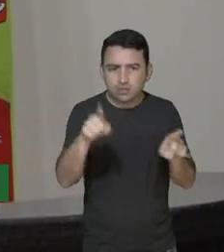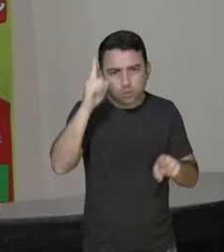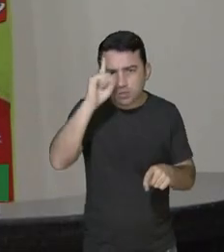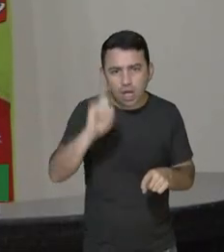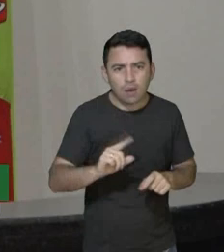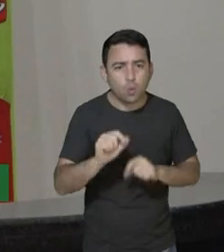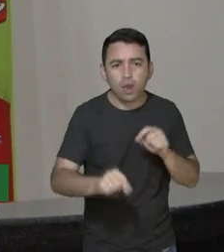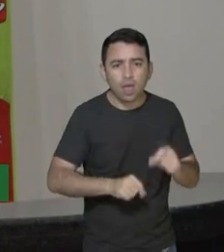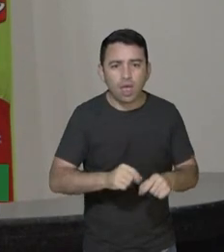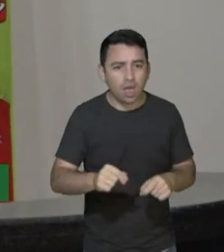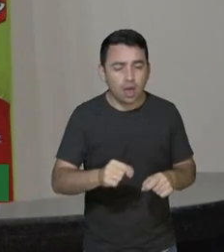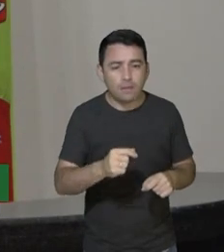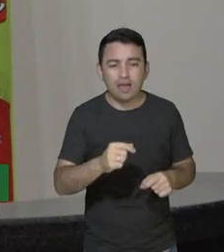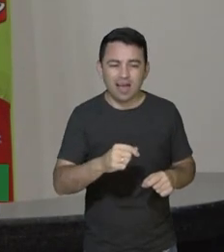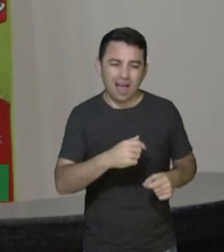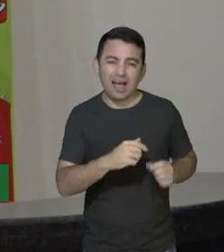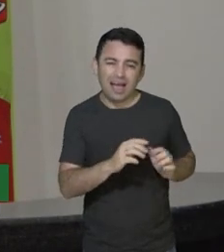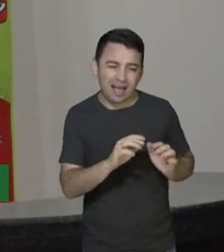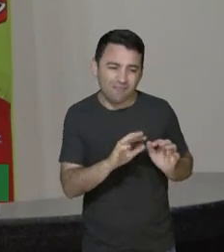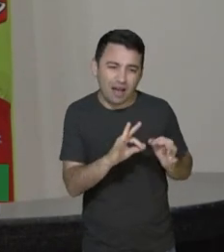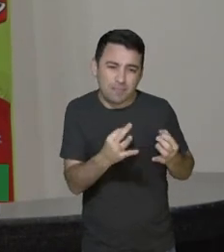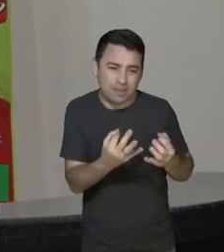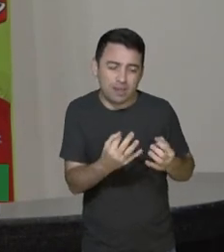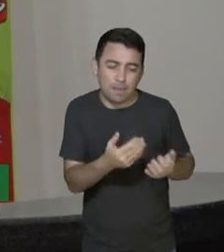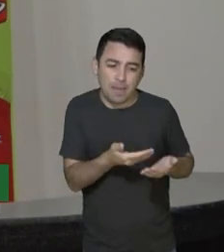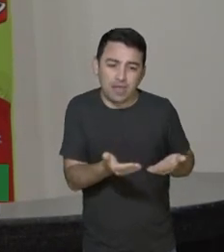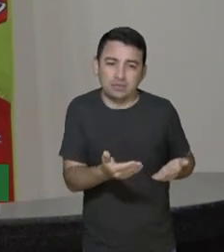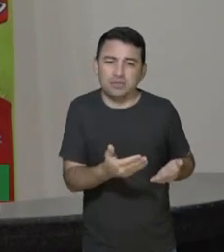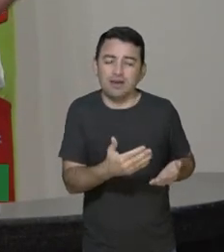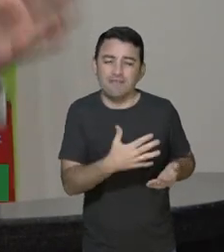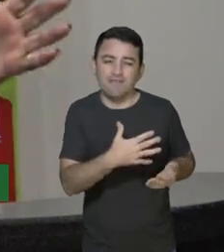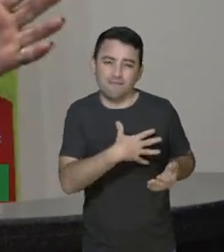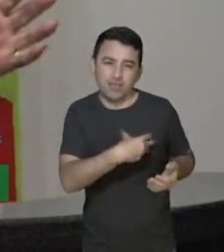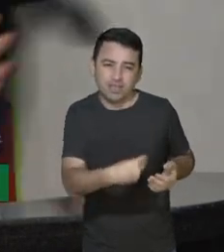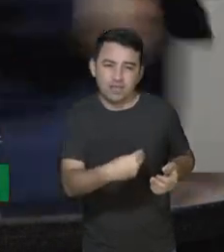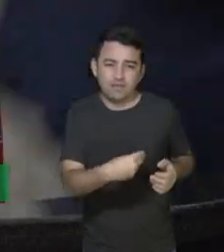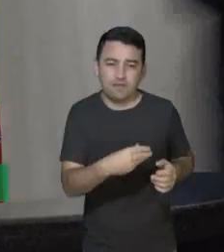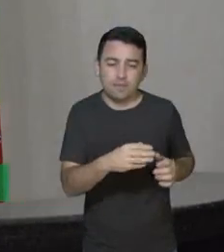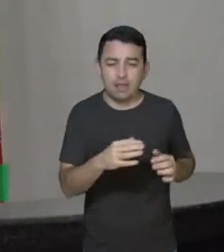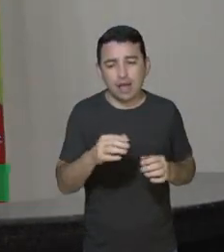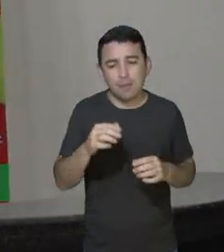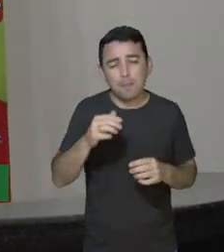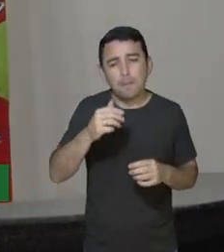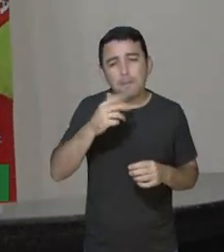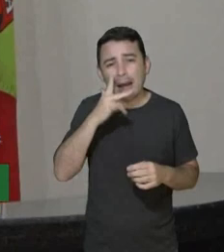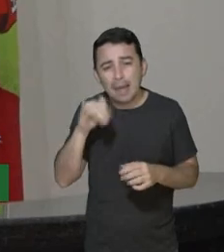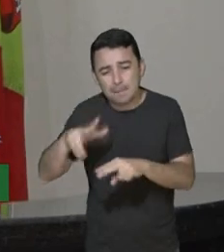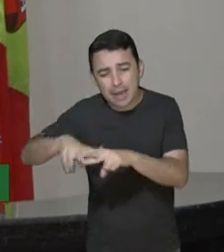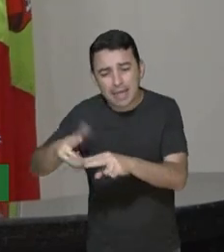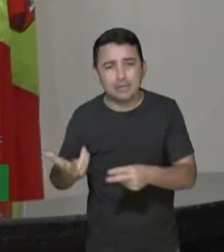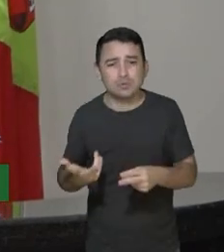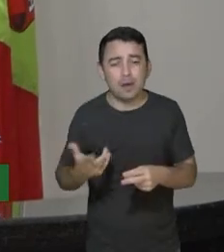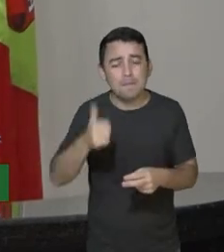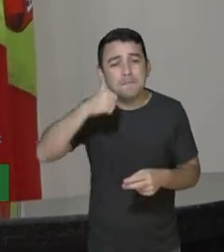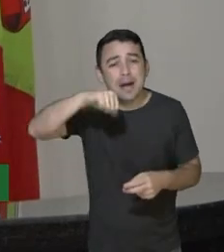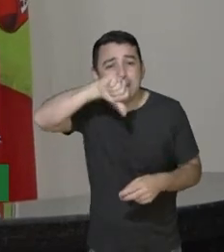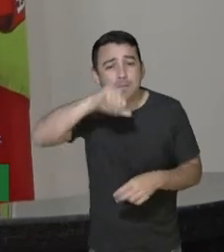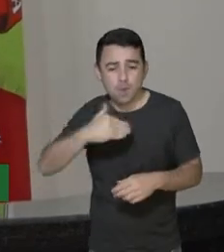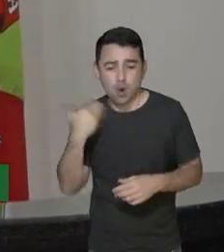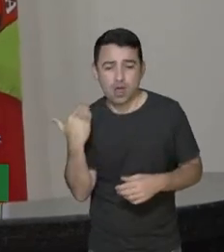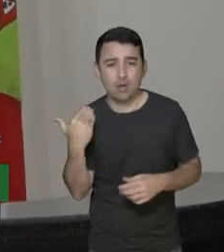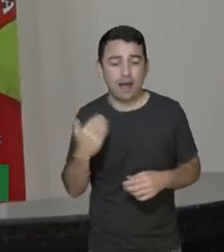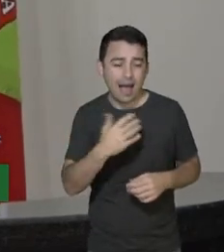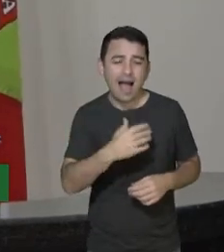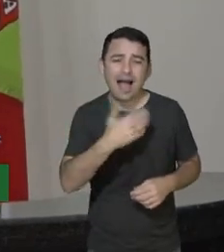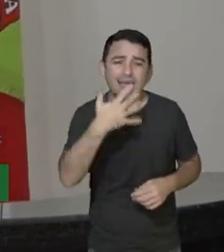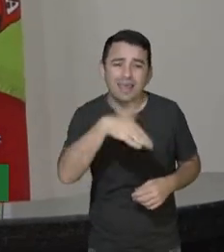o órfão do feminicídio. Aquele pai está preso, aquela mãe está morta, aquela criança vai para a casa do avô.